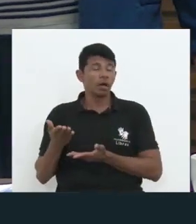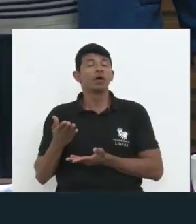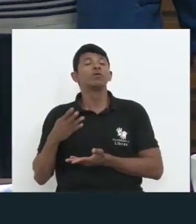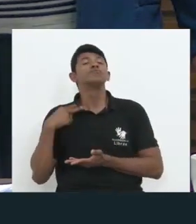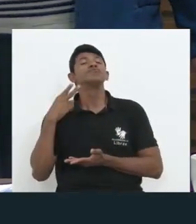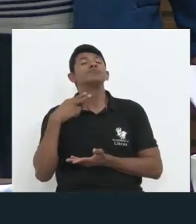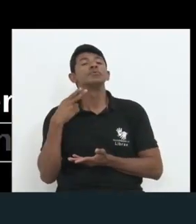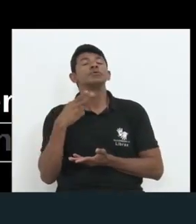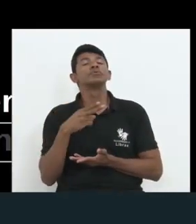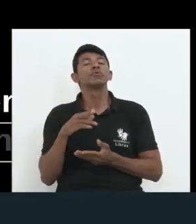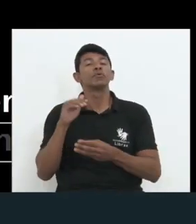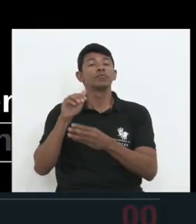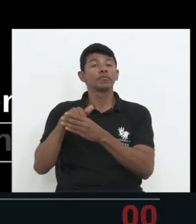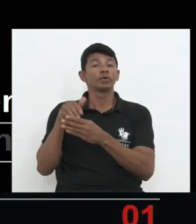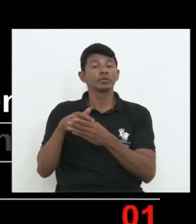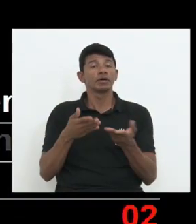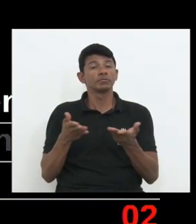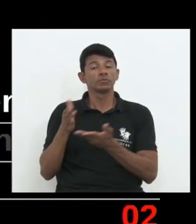voto eletrônico.